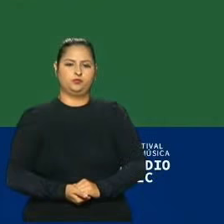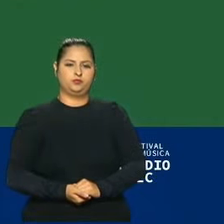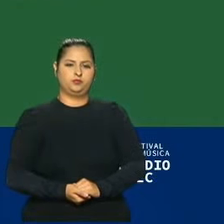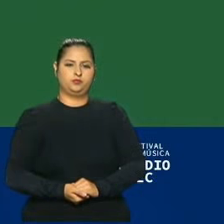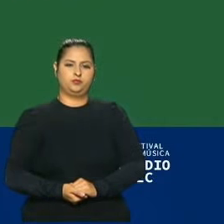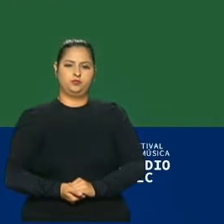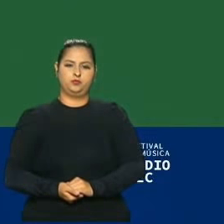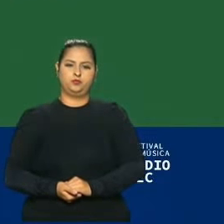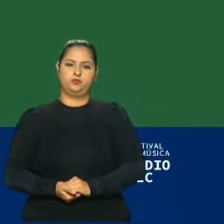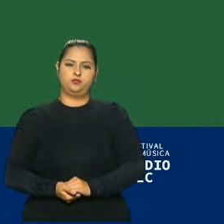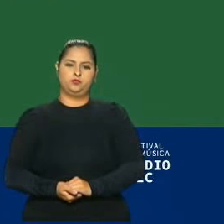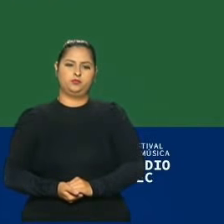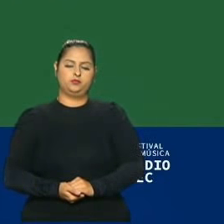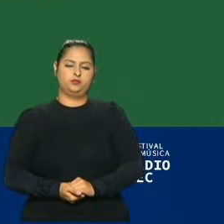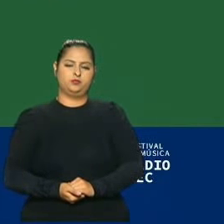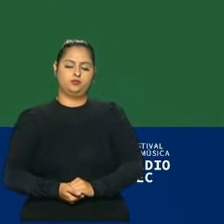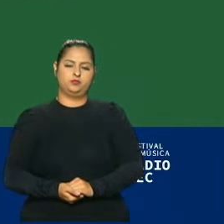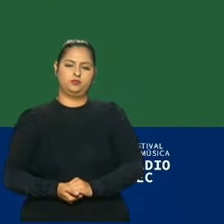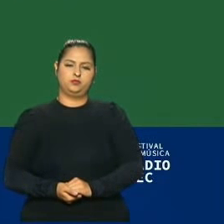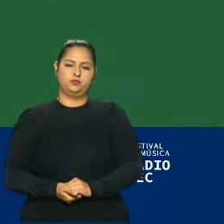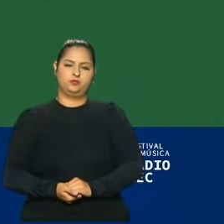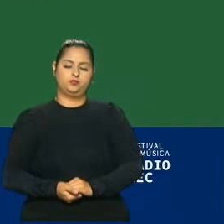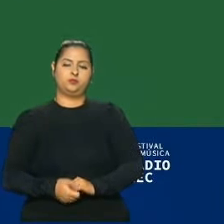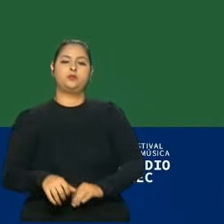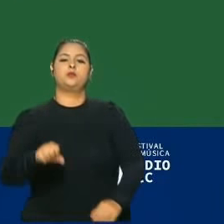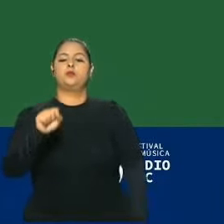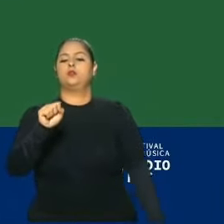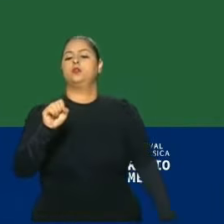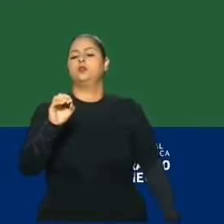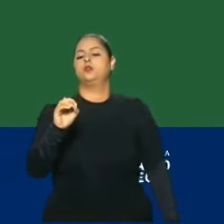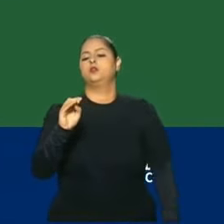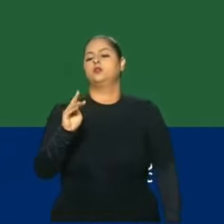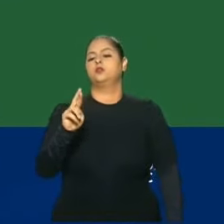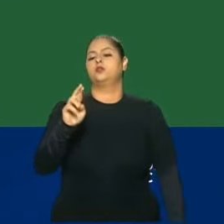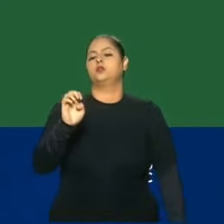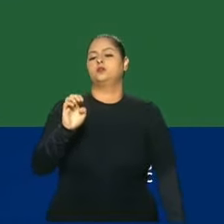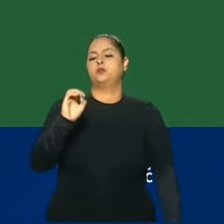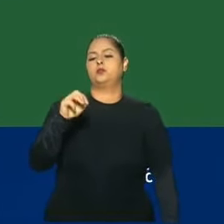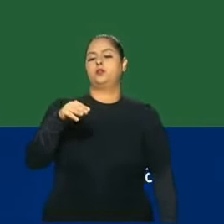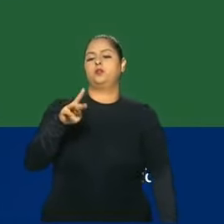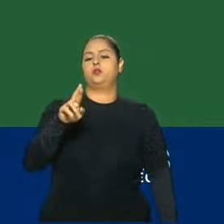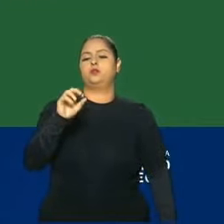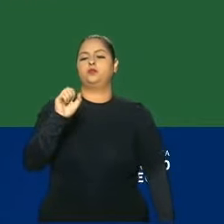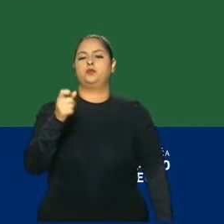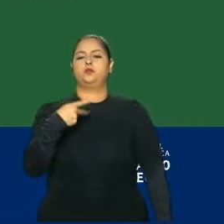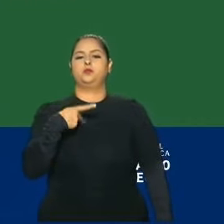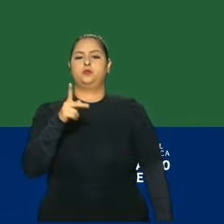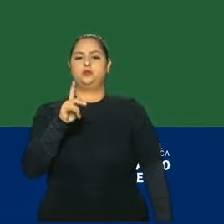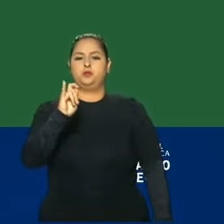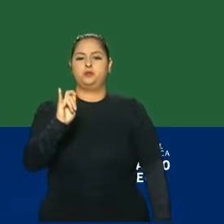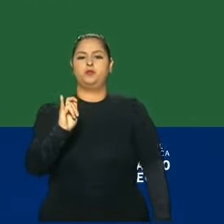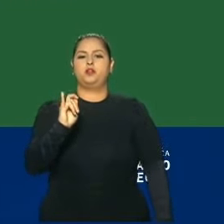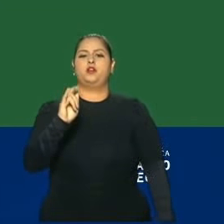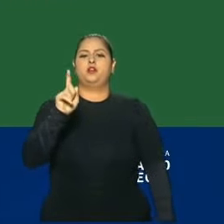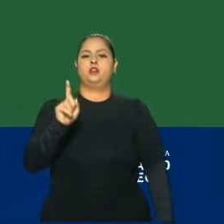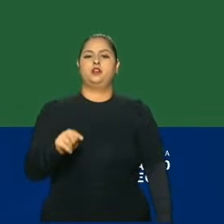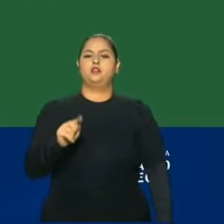Sobre os ombros do meu pai, eu sou um gigante. Sobre os ombros do meu pai, autoria Rodrigo